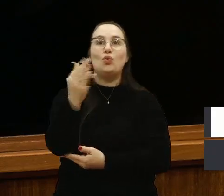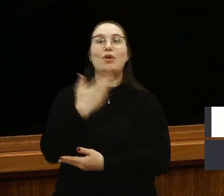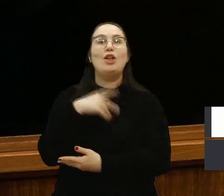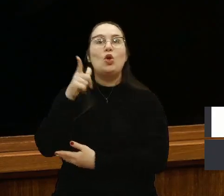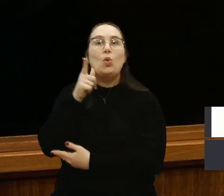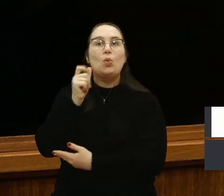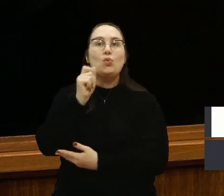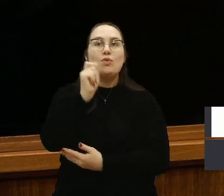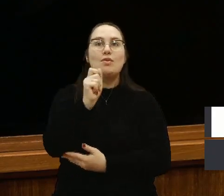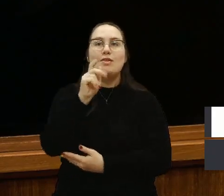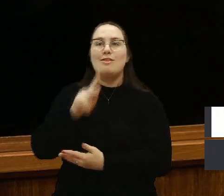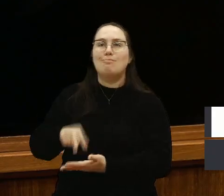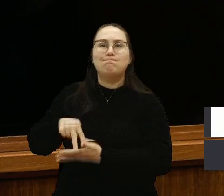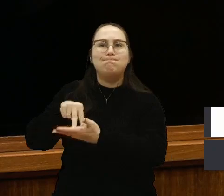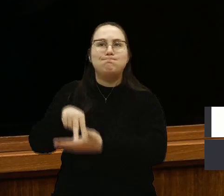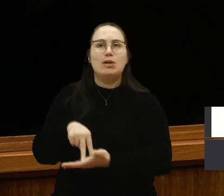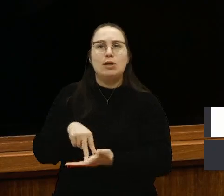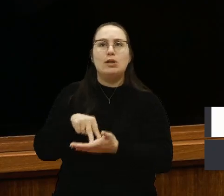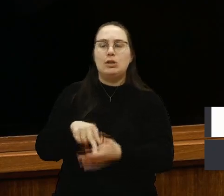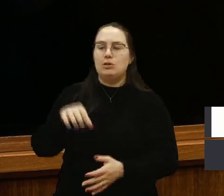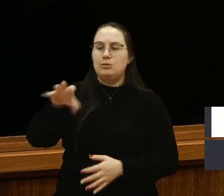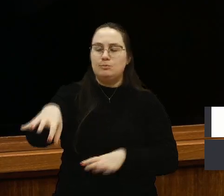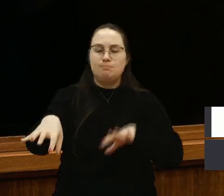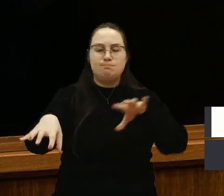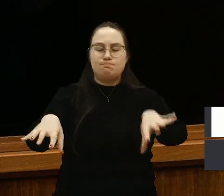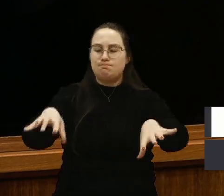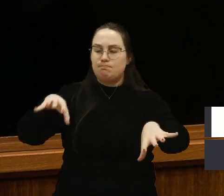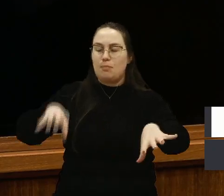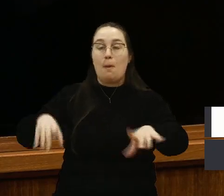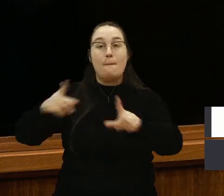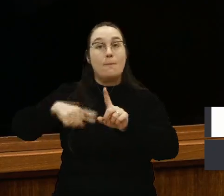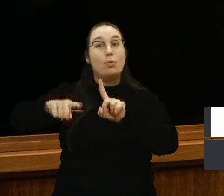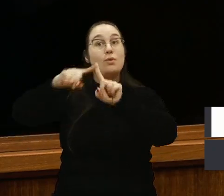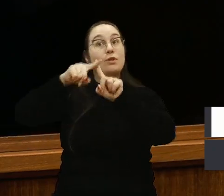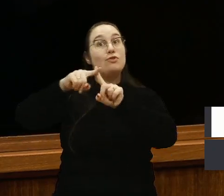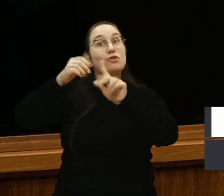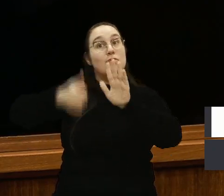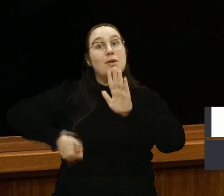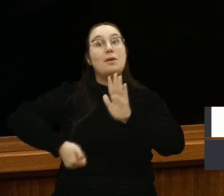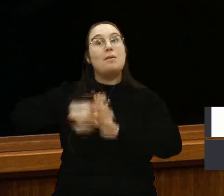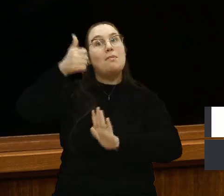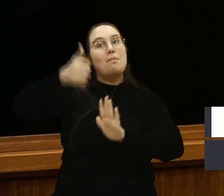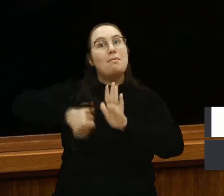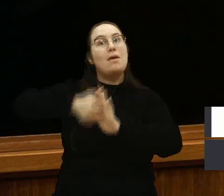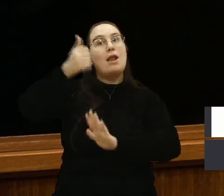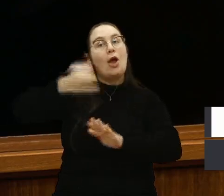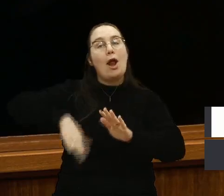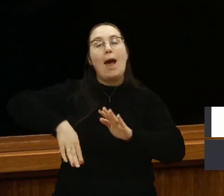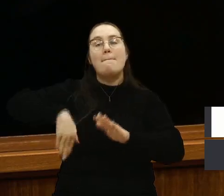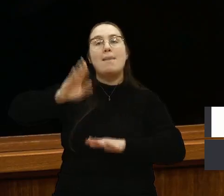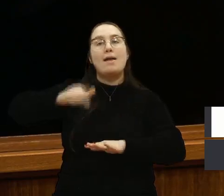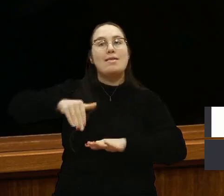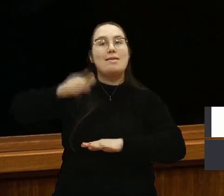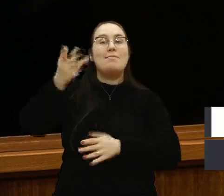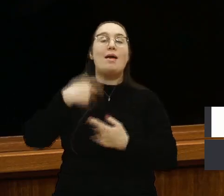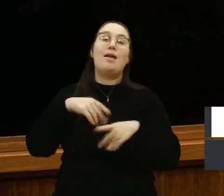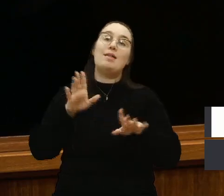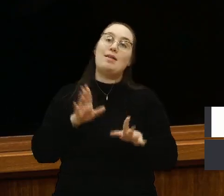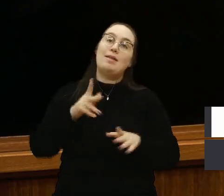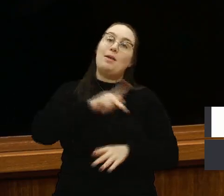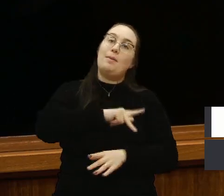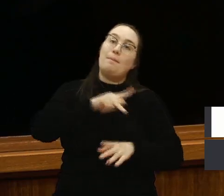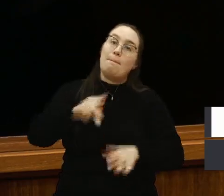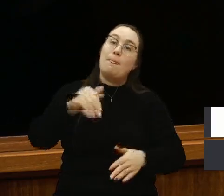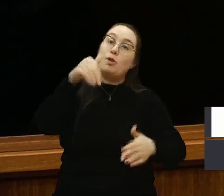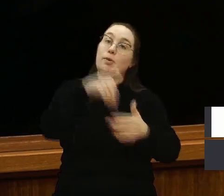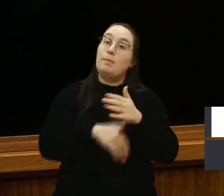consiga fortalecer os pontos que nós já temos, né, extremamente positivos, mas que nós sabemos que dá para expandir ainda mais. Por isso, senhor presidente, nós